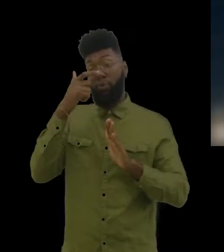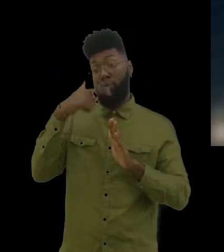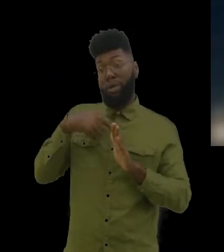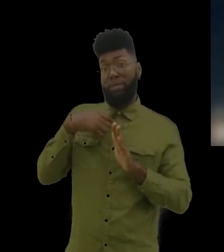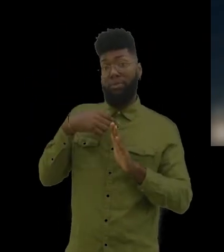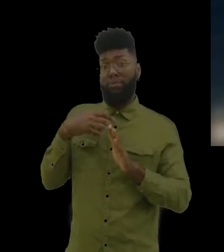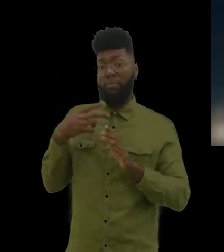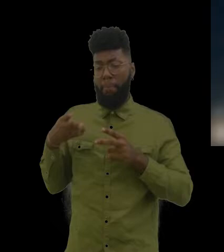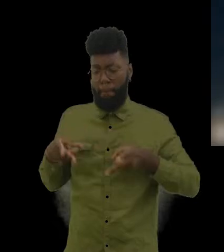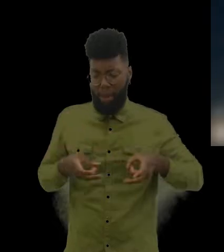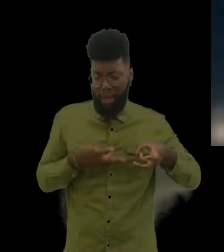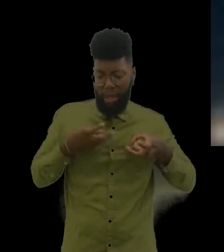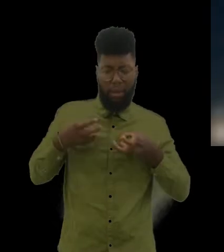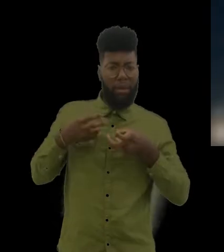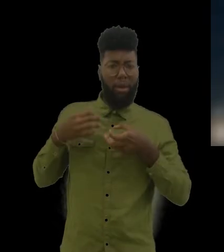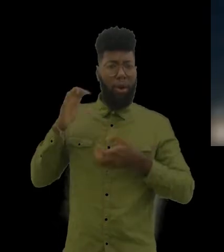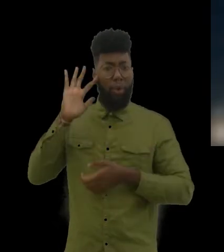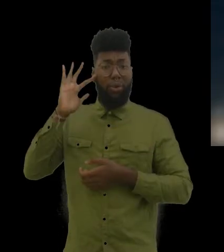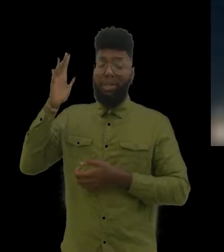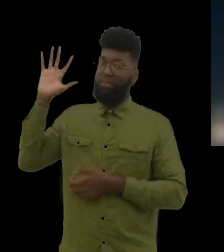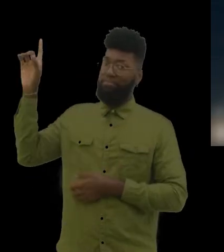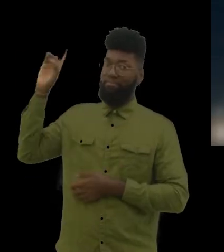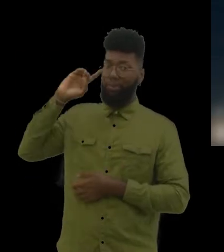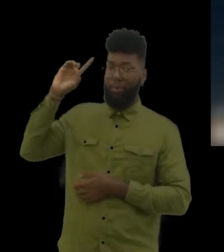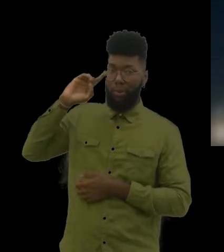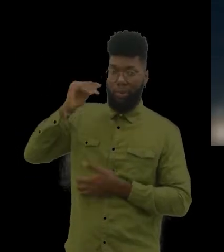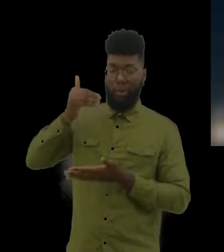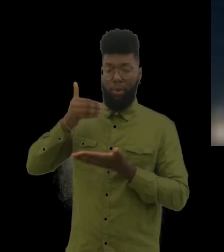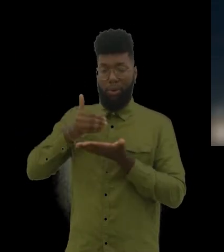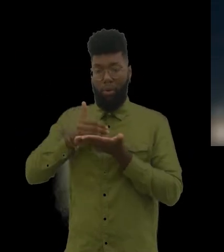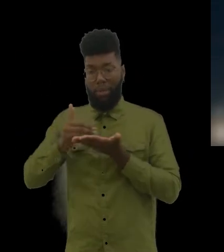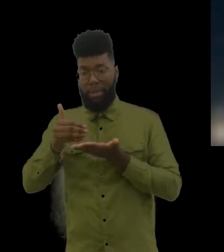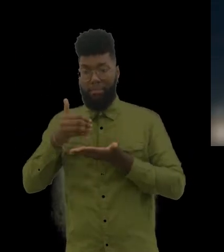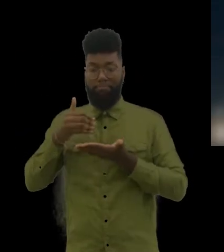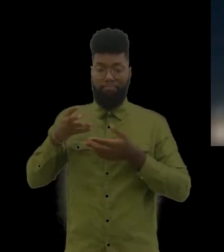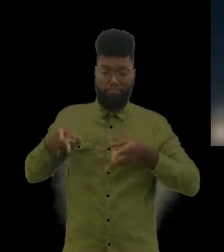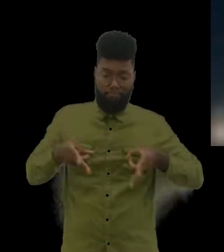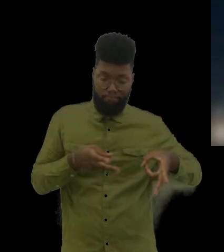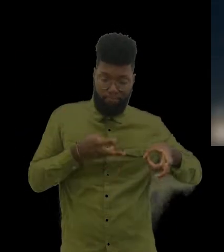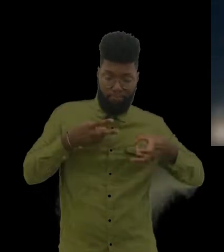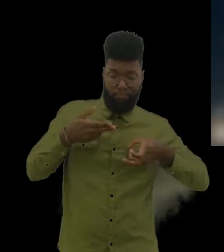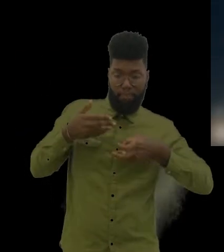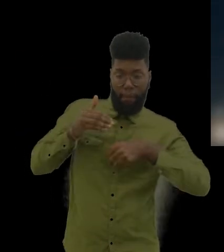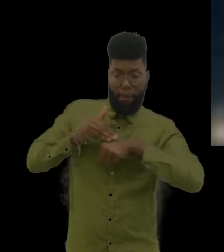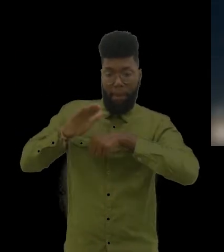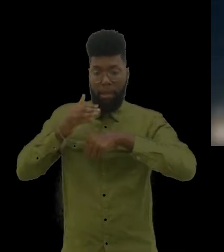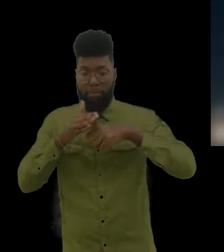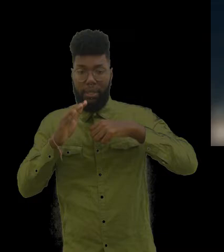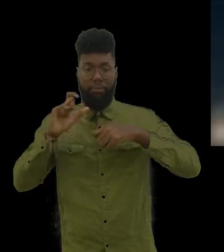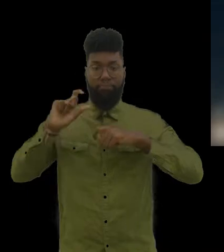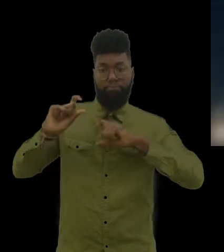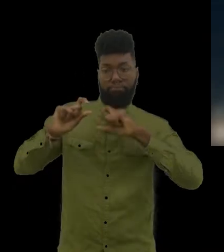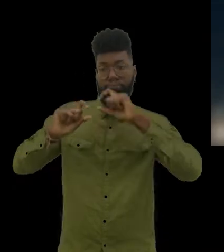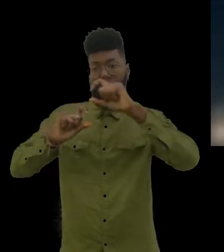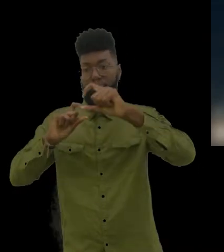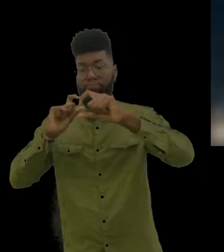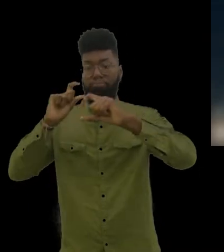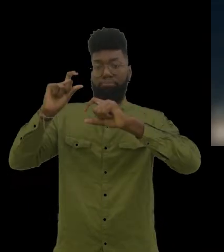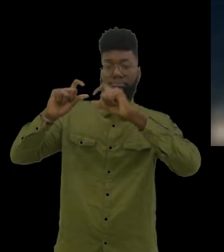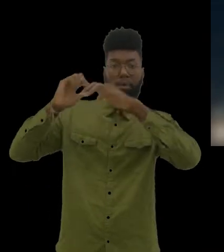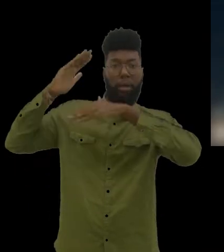dia mais e vai entendendo várias coisas sobre a gente cada dia que passa. Então, acho que é uma evolução meio que constante,